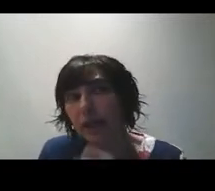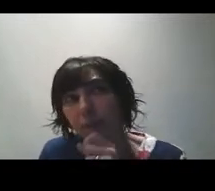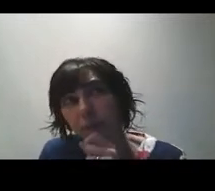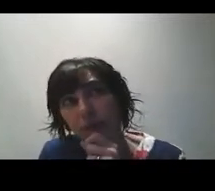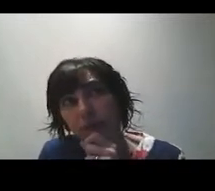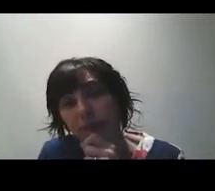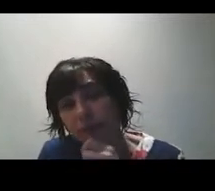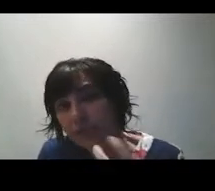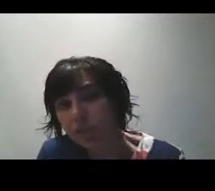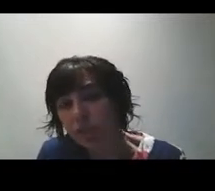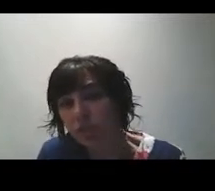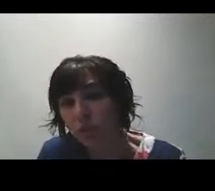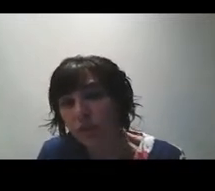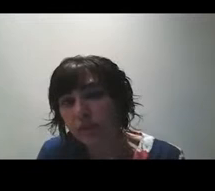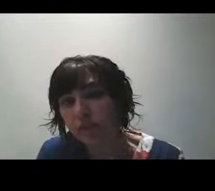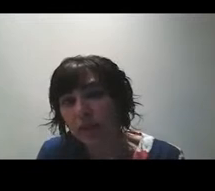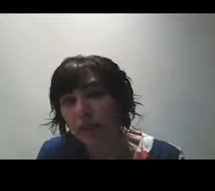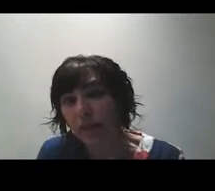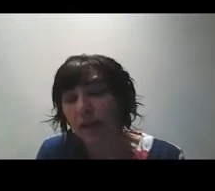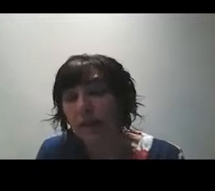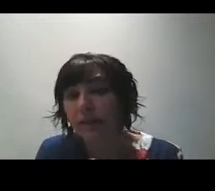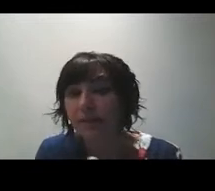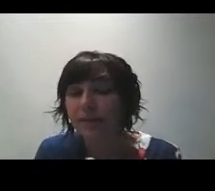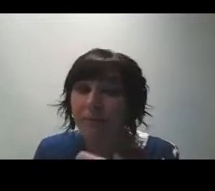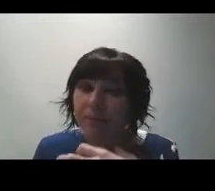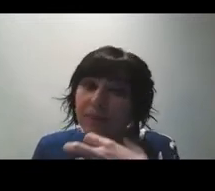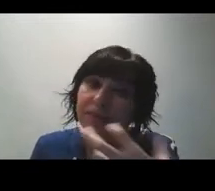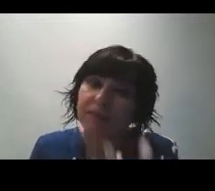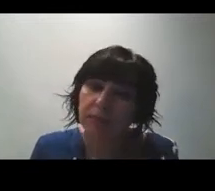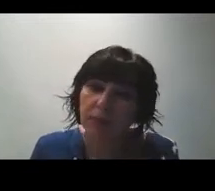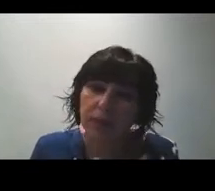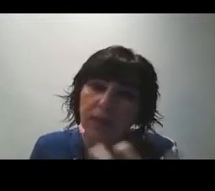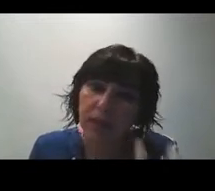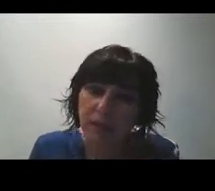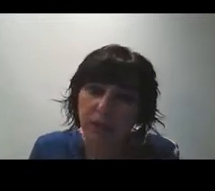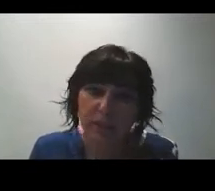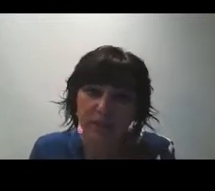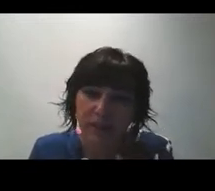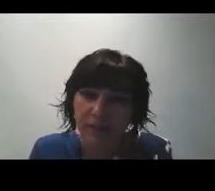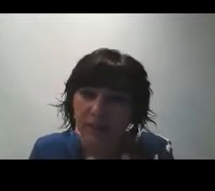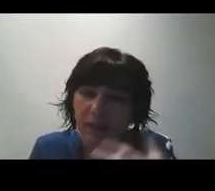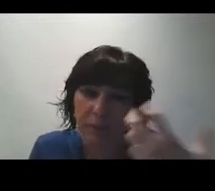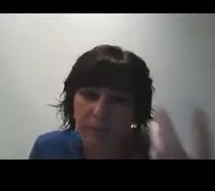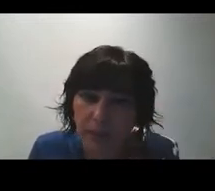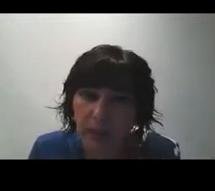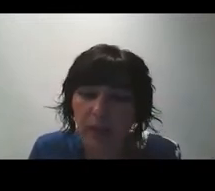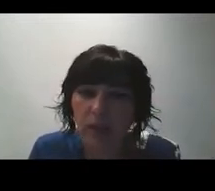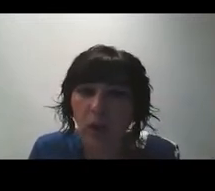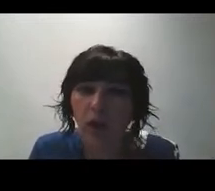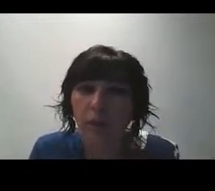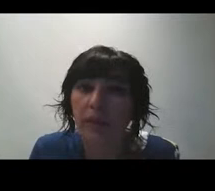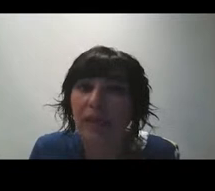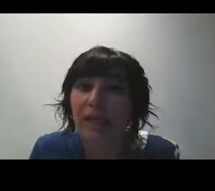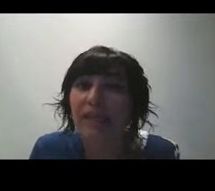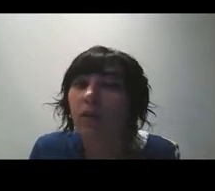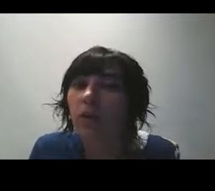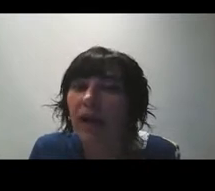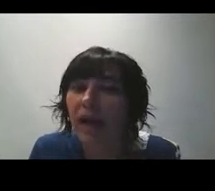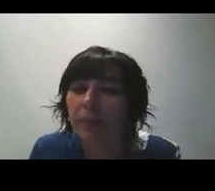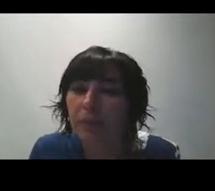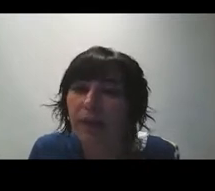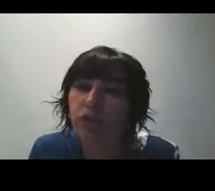da dessas que estão aí tá grande né Tá enorme